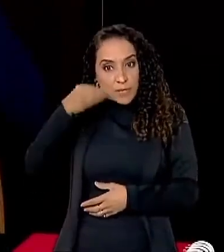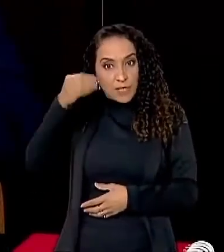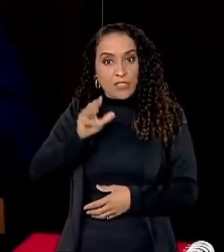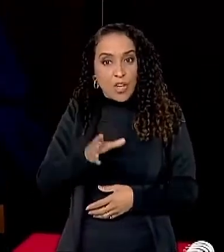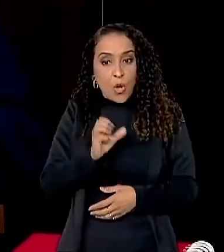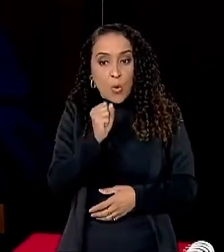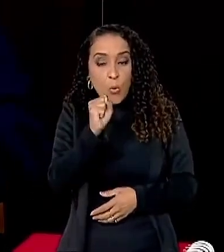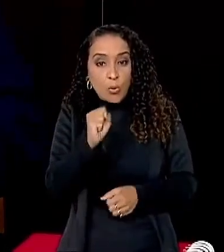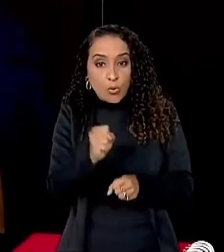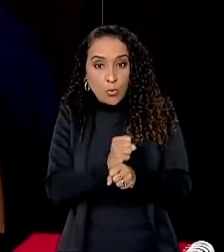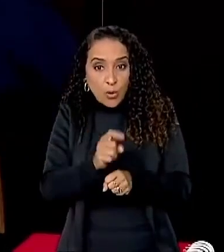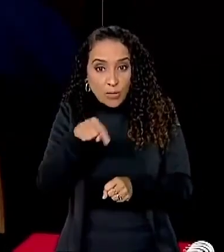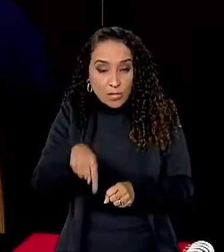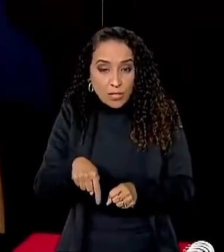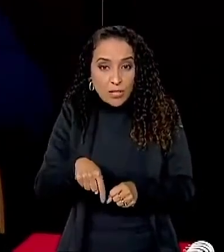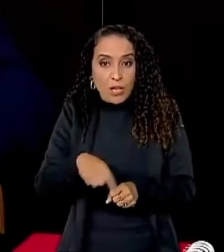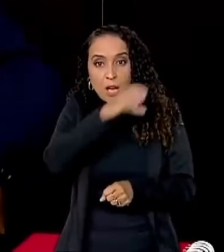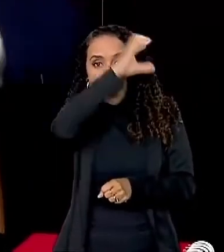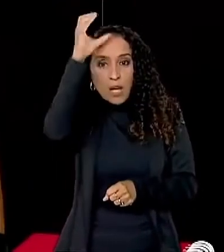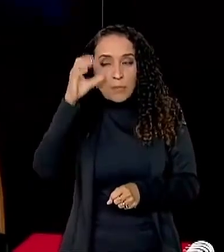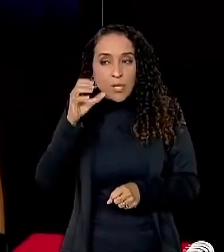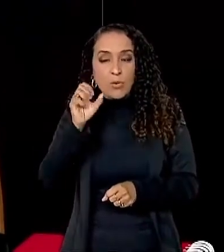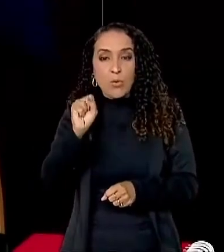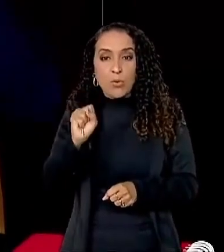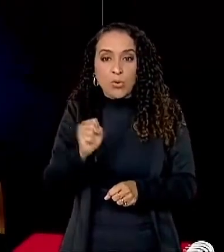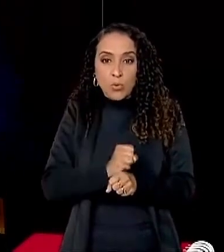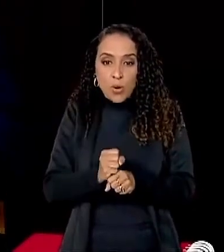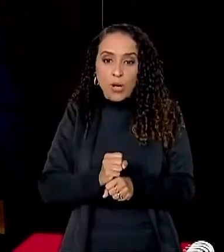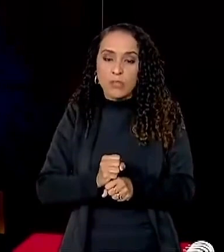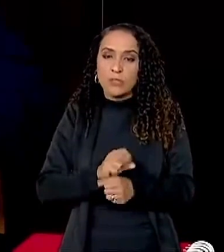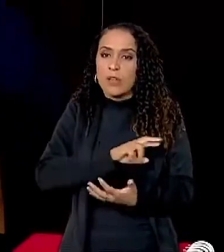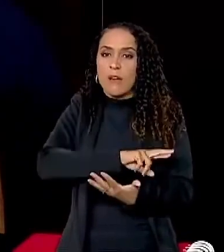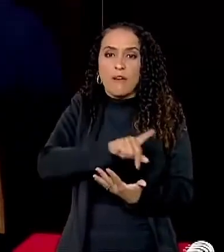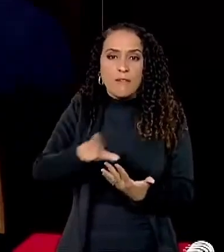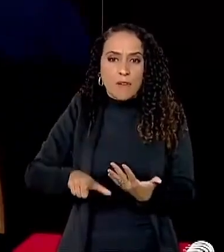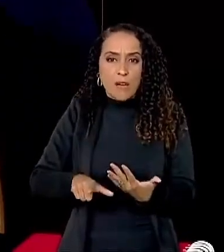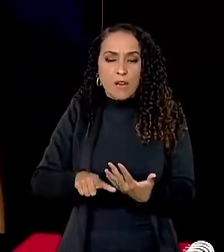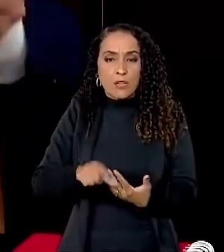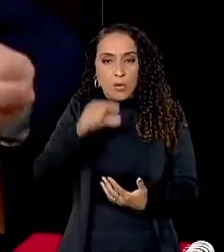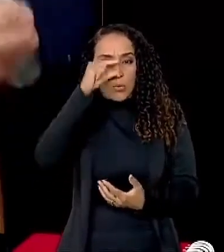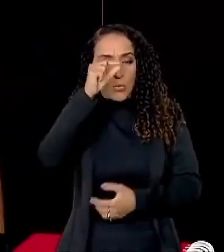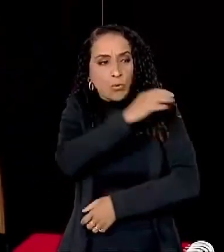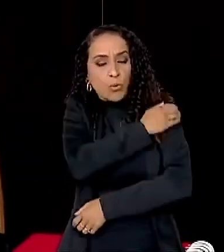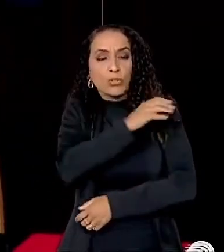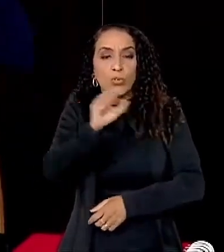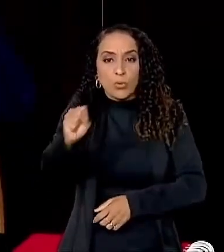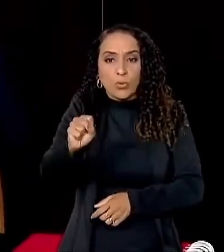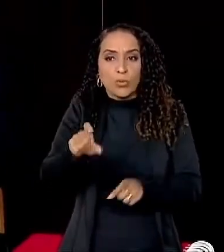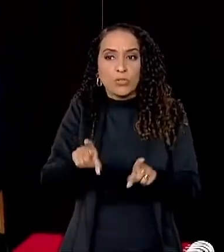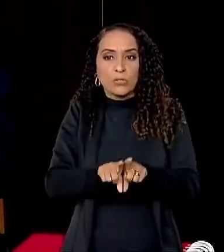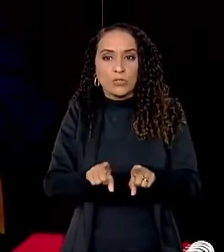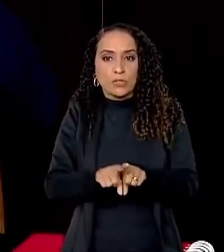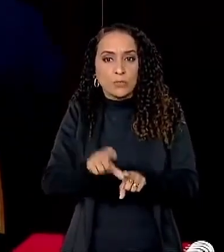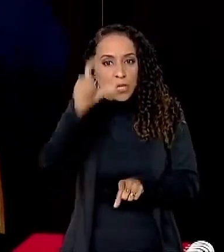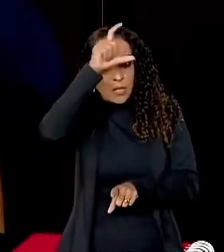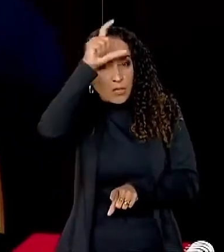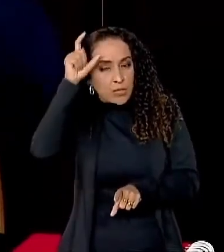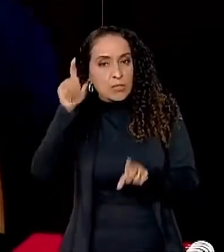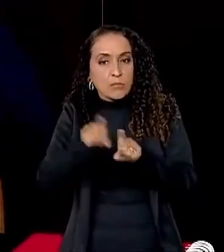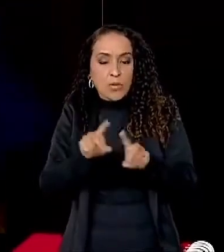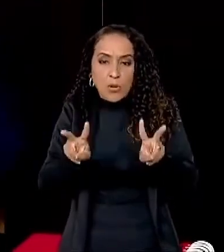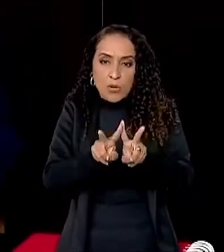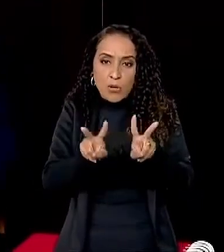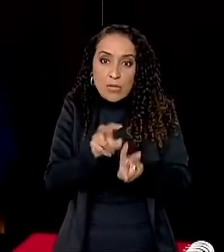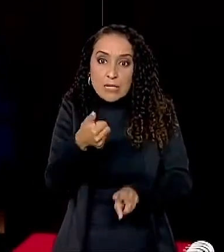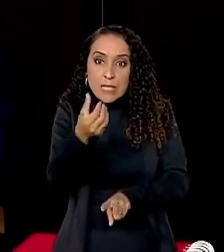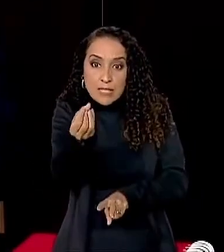de 8 anos aqui. O Camilo teve 8 anos, o Cid teve 8 antes dele, o Rui Costa teve 8, o Wagner teve 8 antes deles, o Hélio